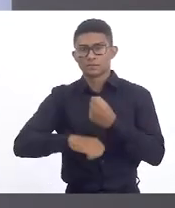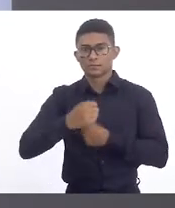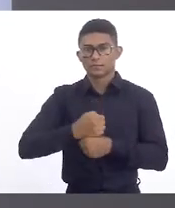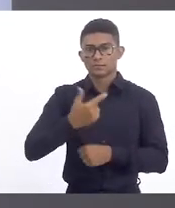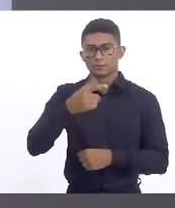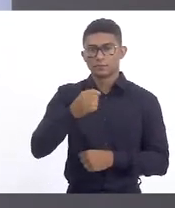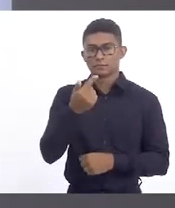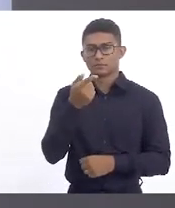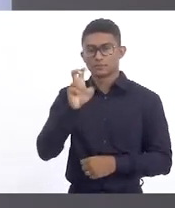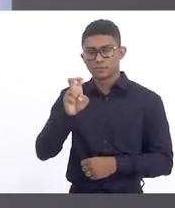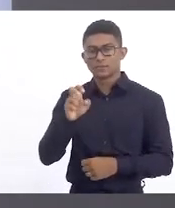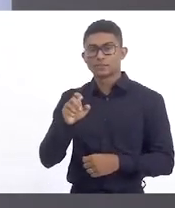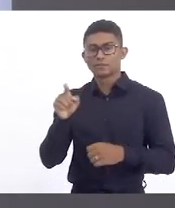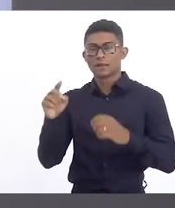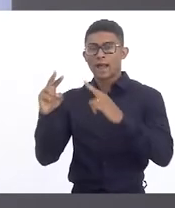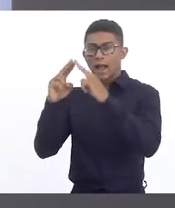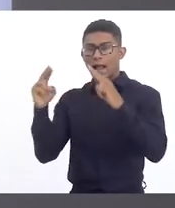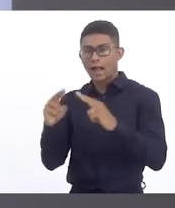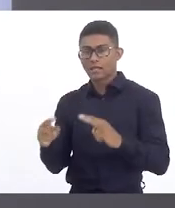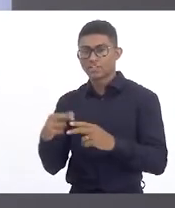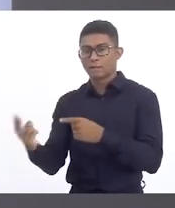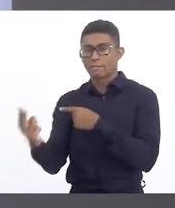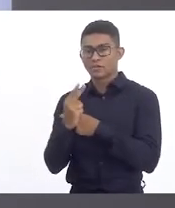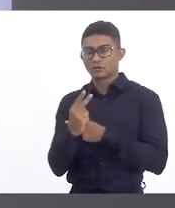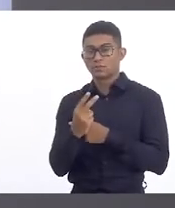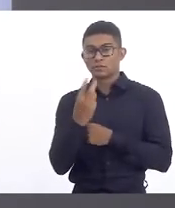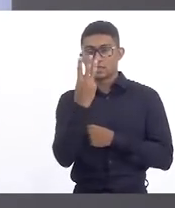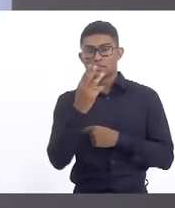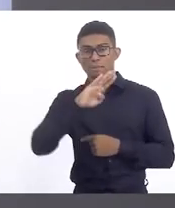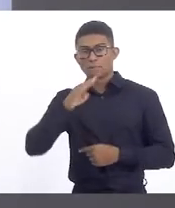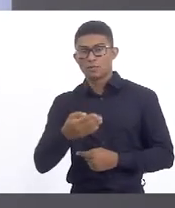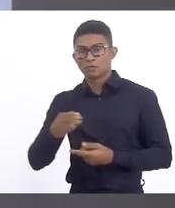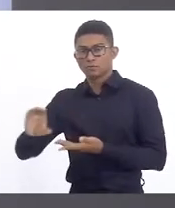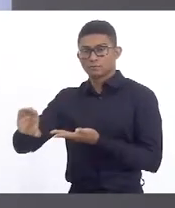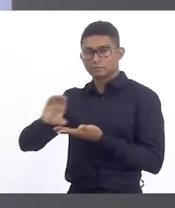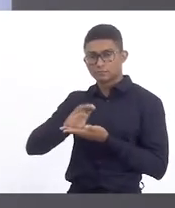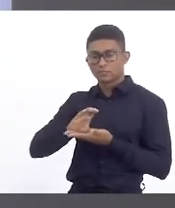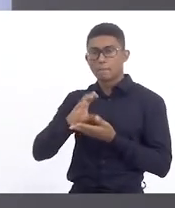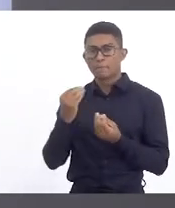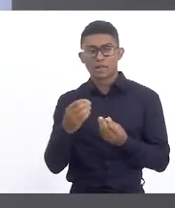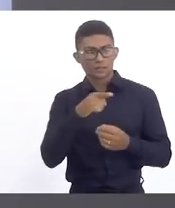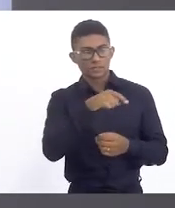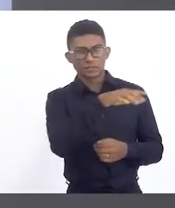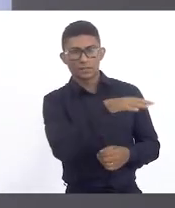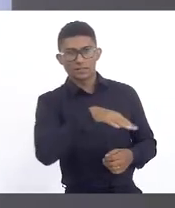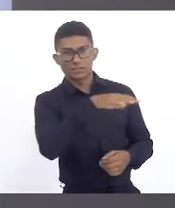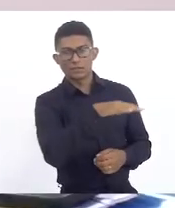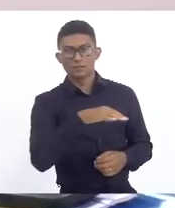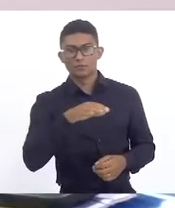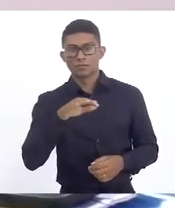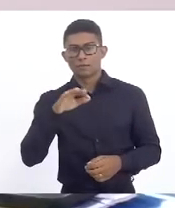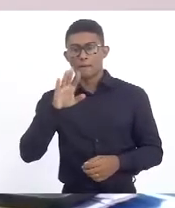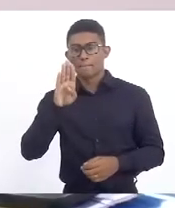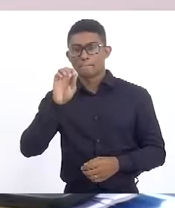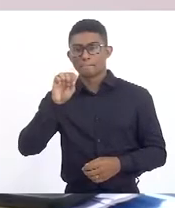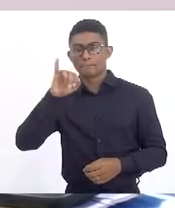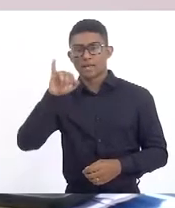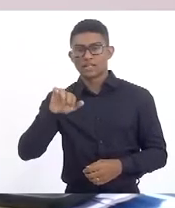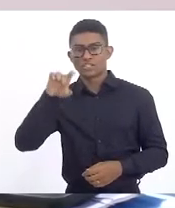de 3 bilhões com a Caixa Econômica Federal para fazer um investimento na Baixada Fluminense, saneamento, toda a água para a Baixada